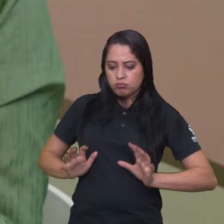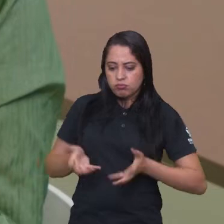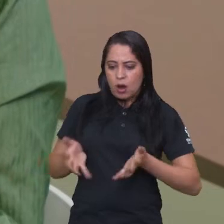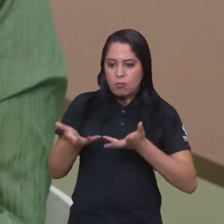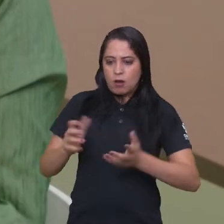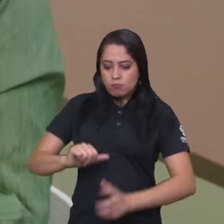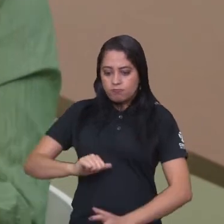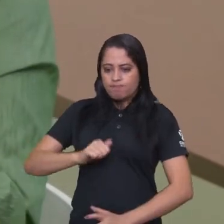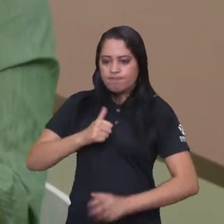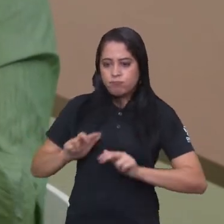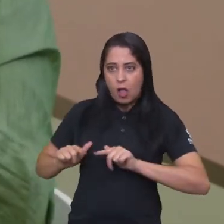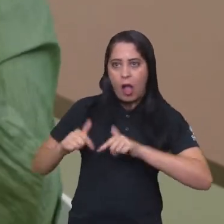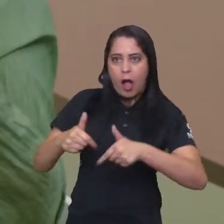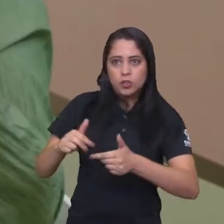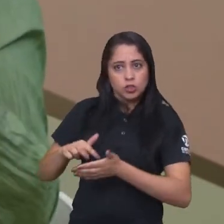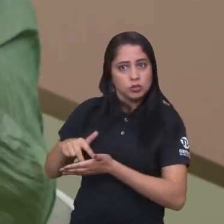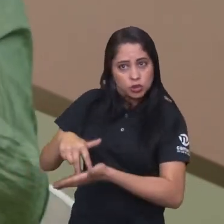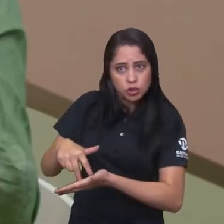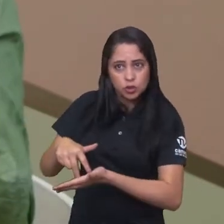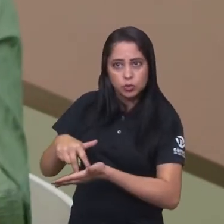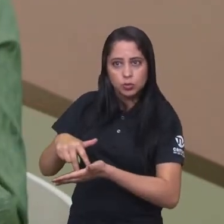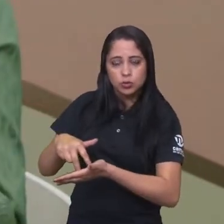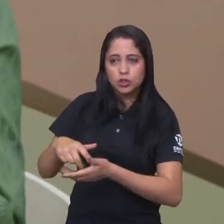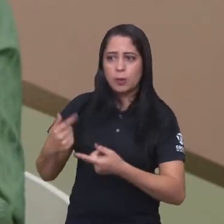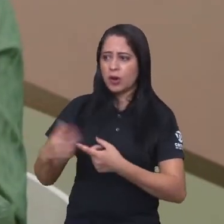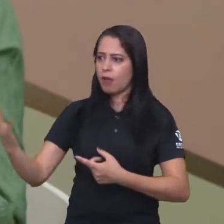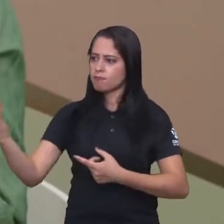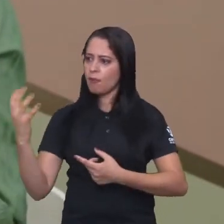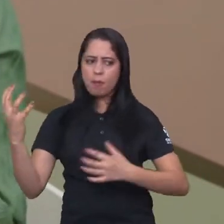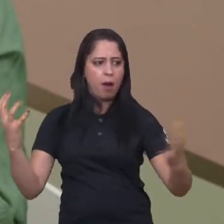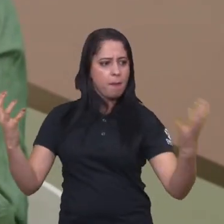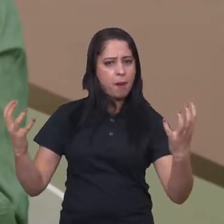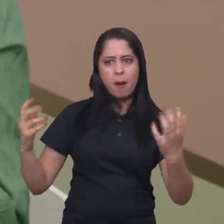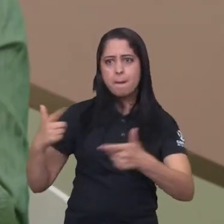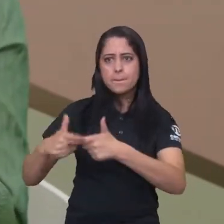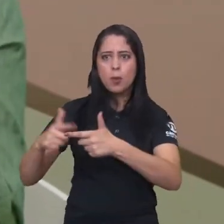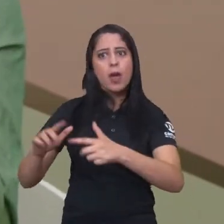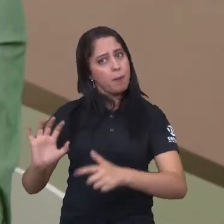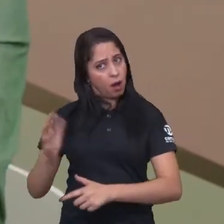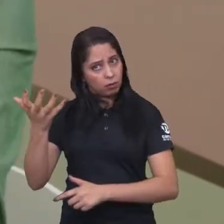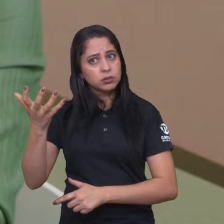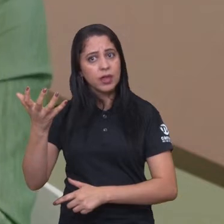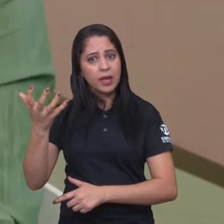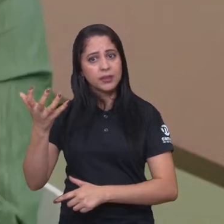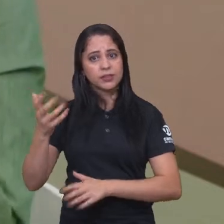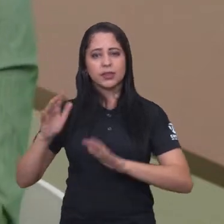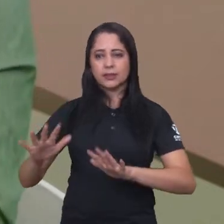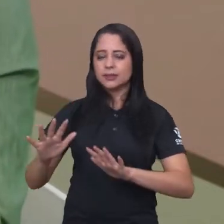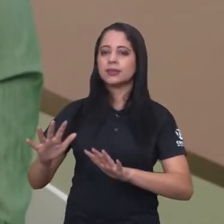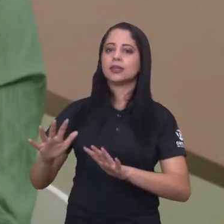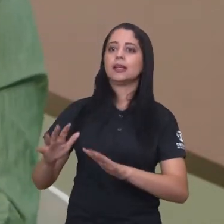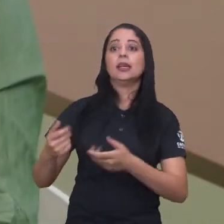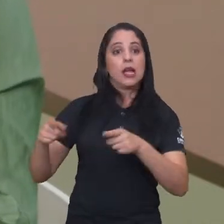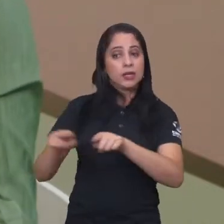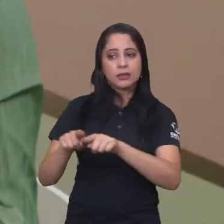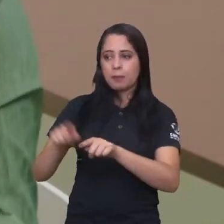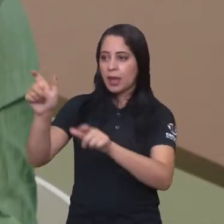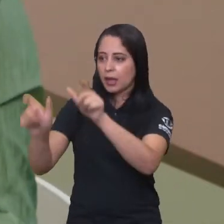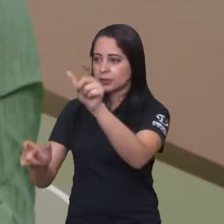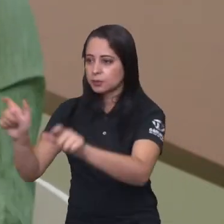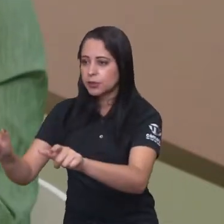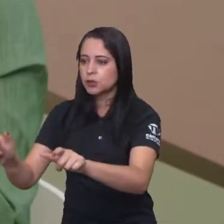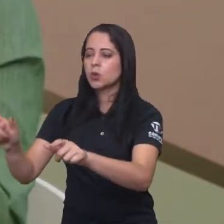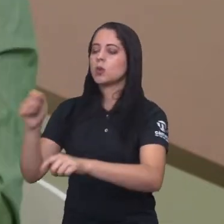interna ali, para que eu possa lidar com todas as circunstâncias à minha volta. E aí, tem que trabalhar entendendo um pouco o